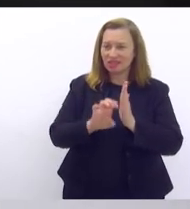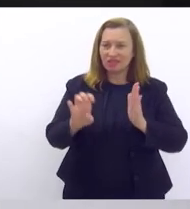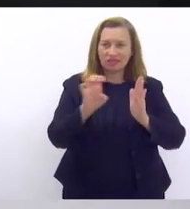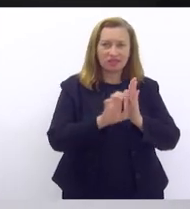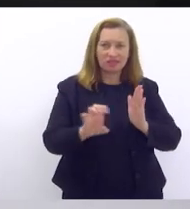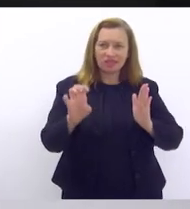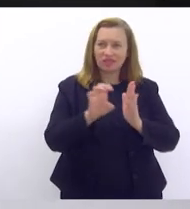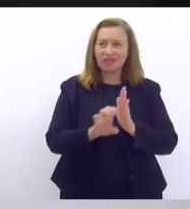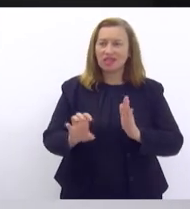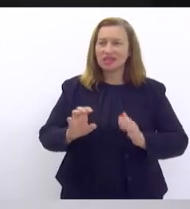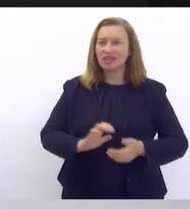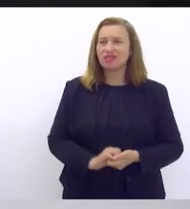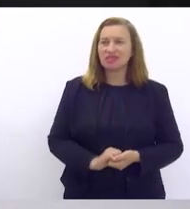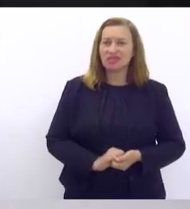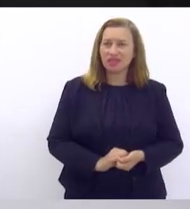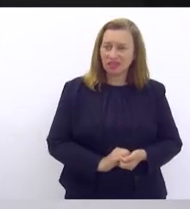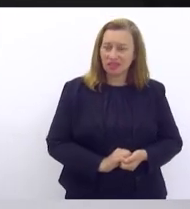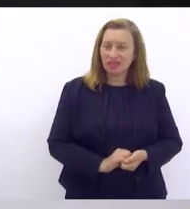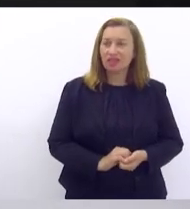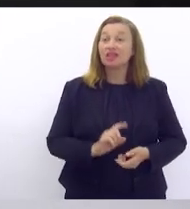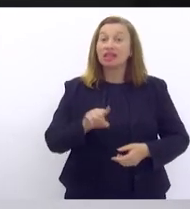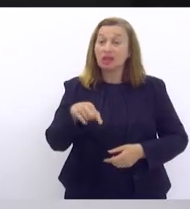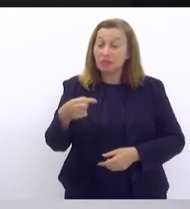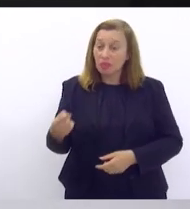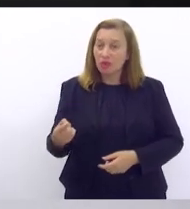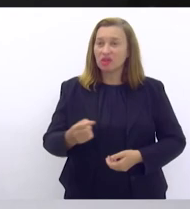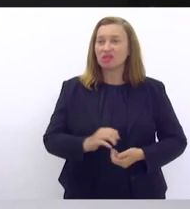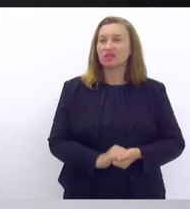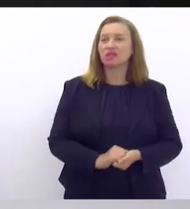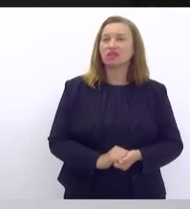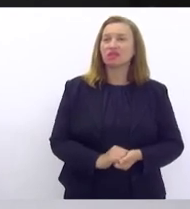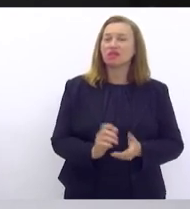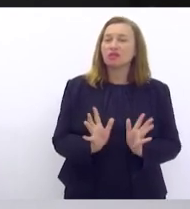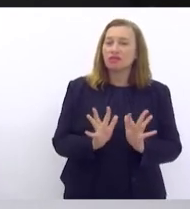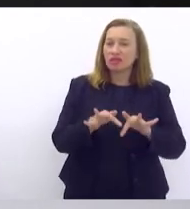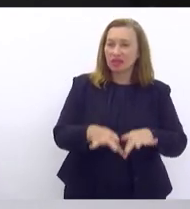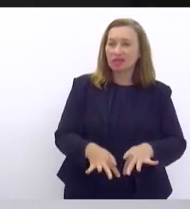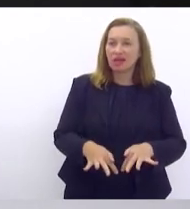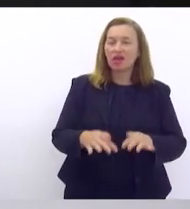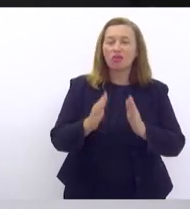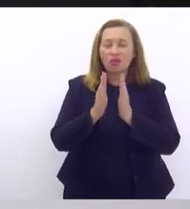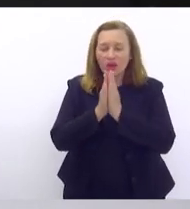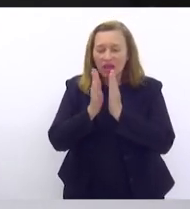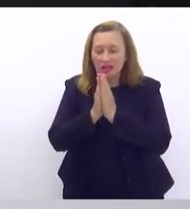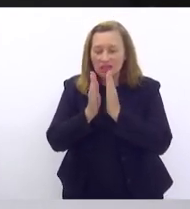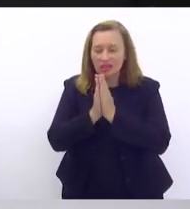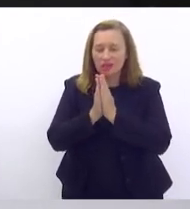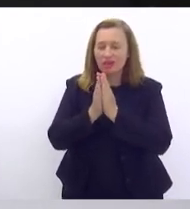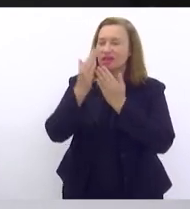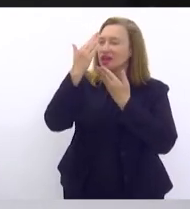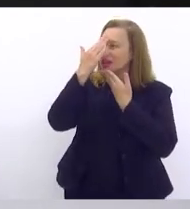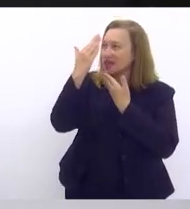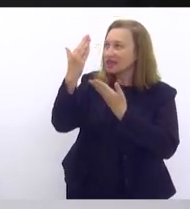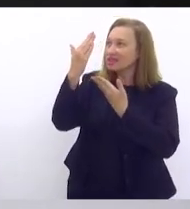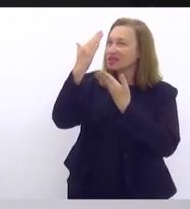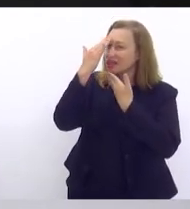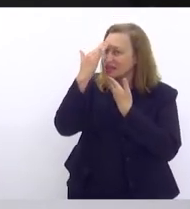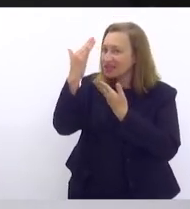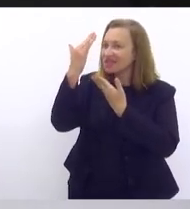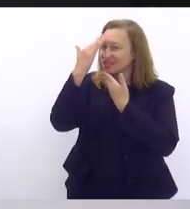presentear com uma canção e depois nós vamos finalizar com uma breve oração e agradecer, só